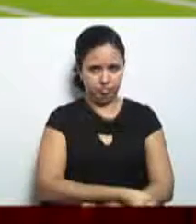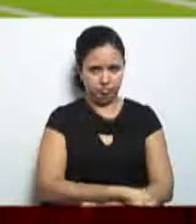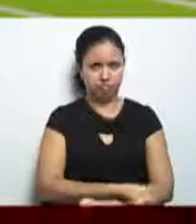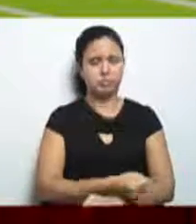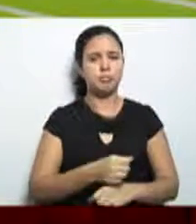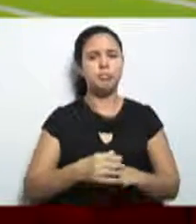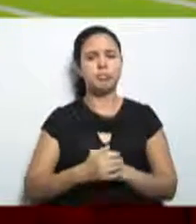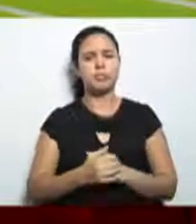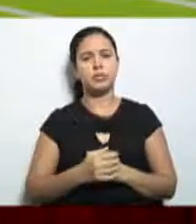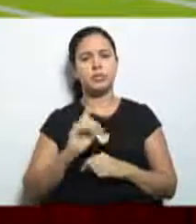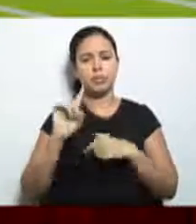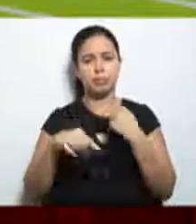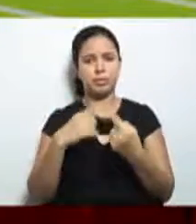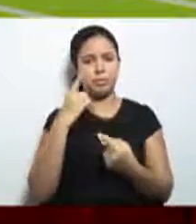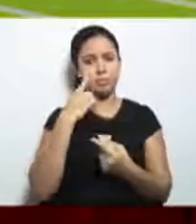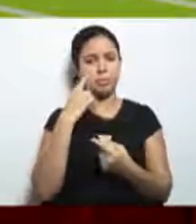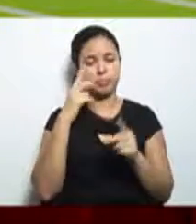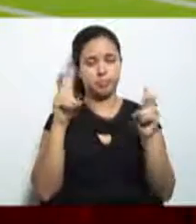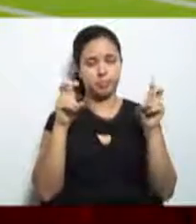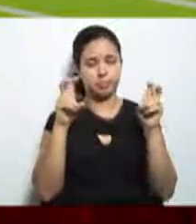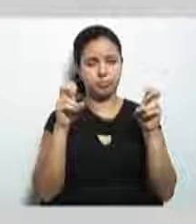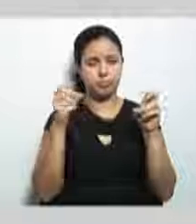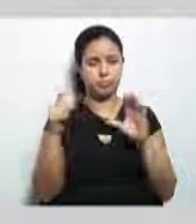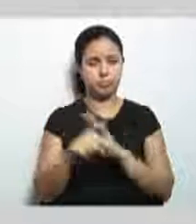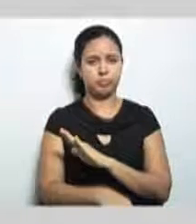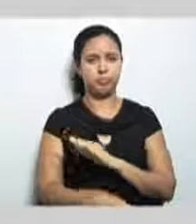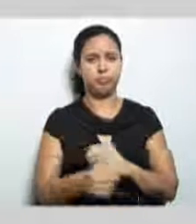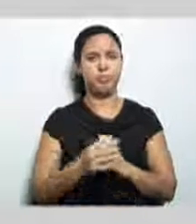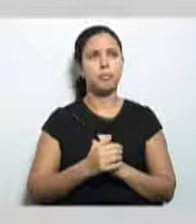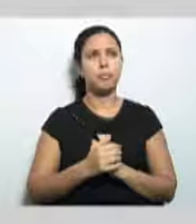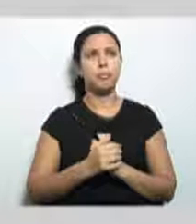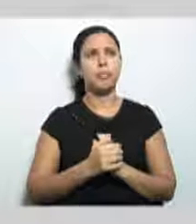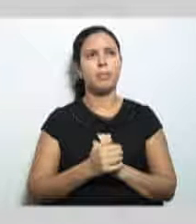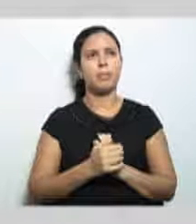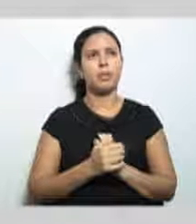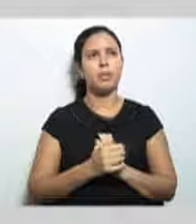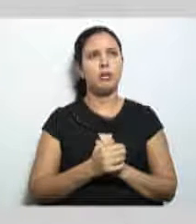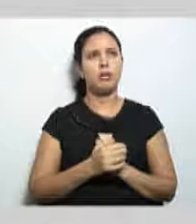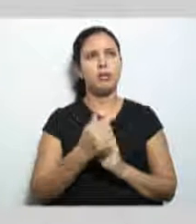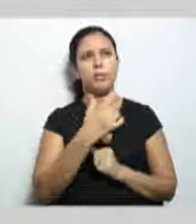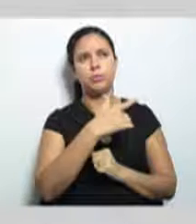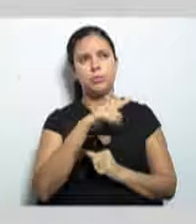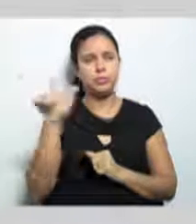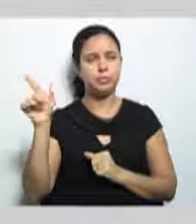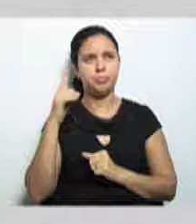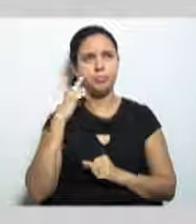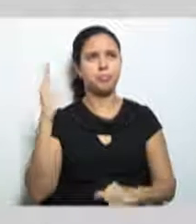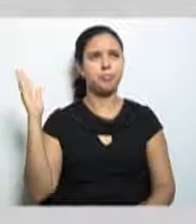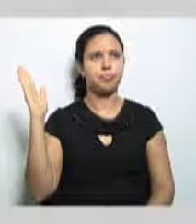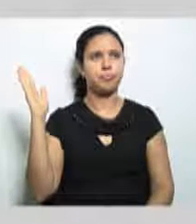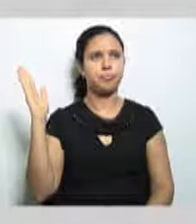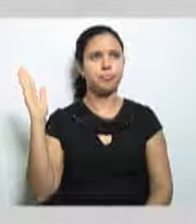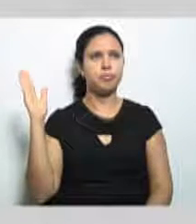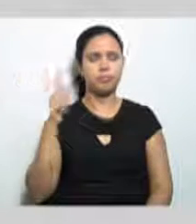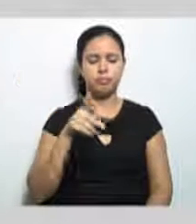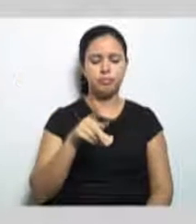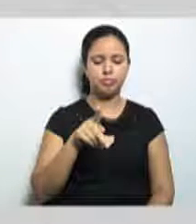aprofundar essa temática. Vamos conhecer agora um segundo modo de produção, que é o modo de produção